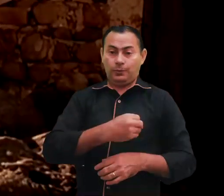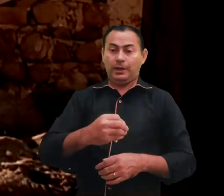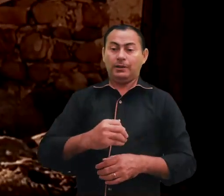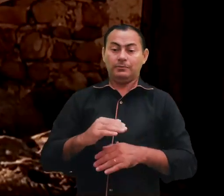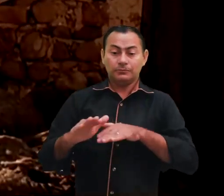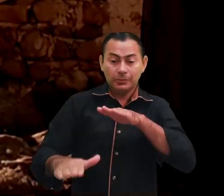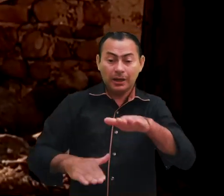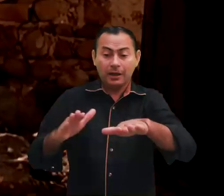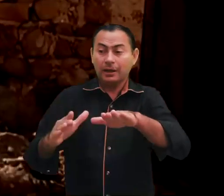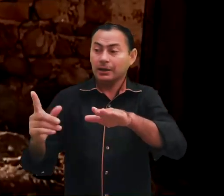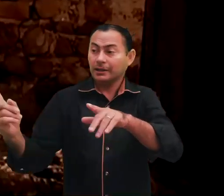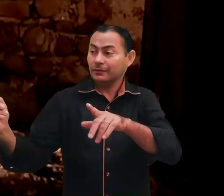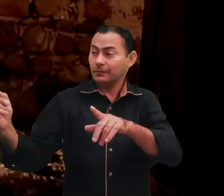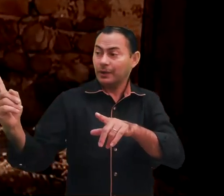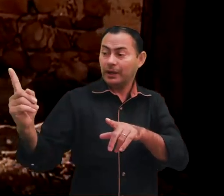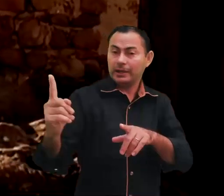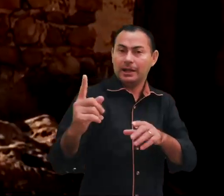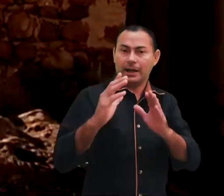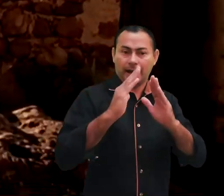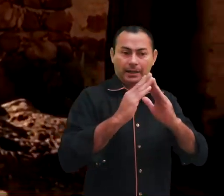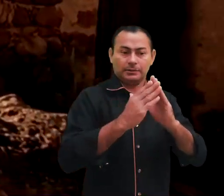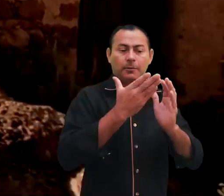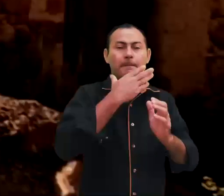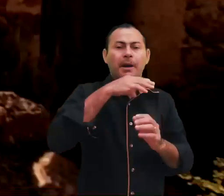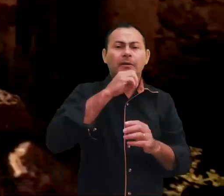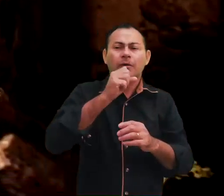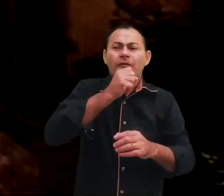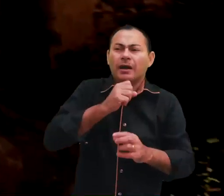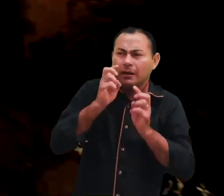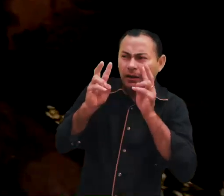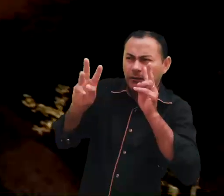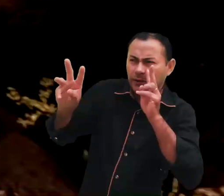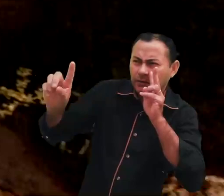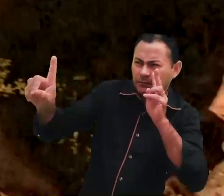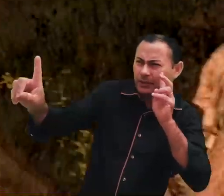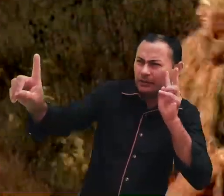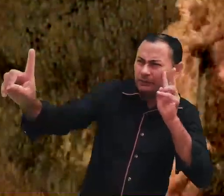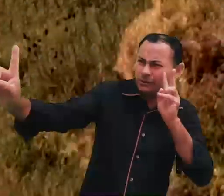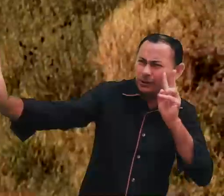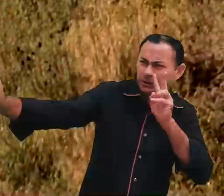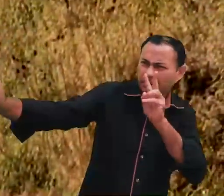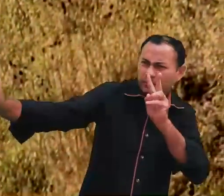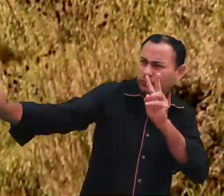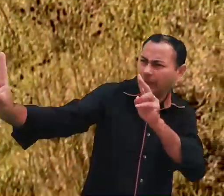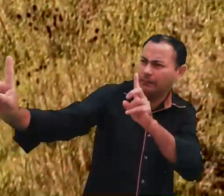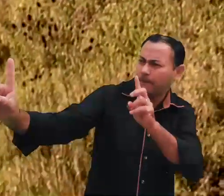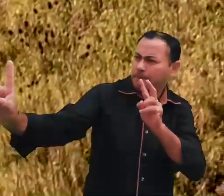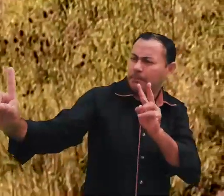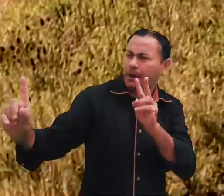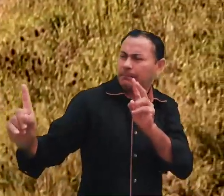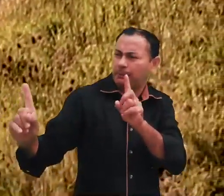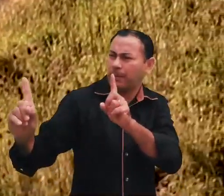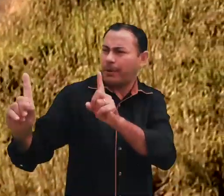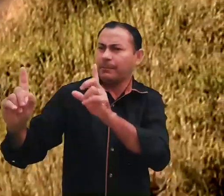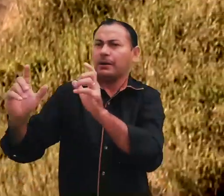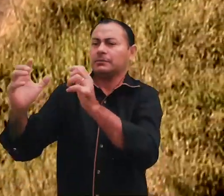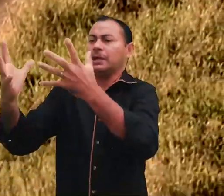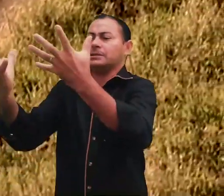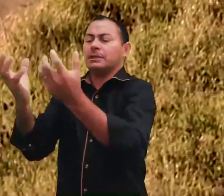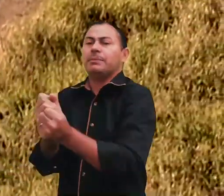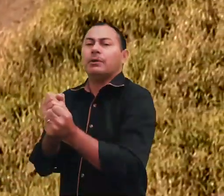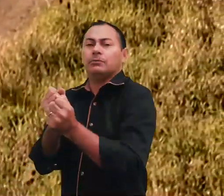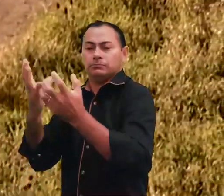primeiro passo em direção à casa de seu pai, o velho homem, correndo em direção ao jovem, o recebeu como